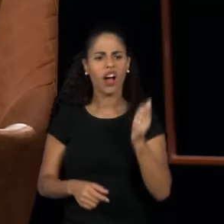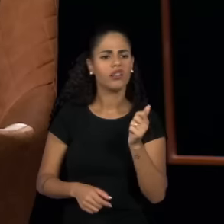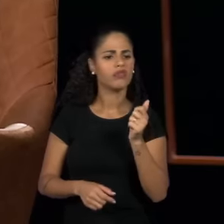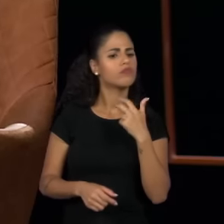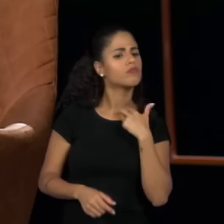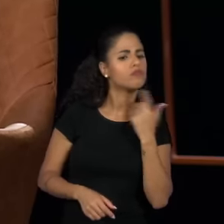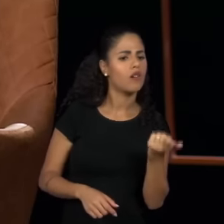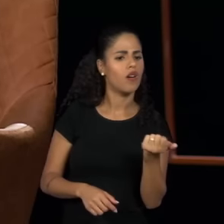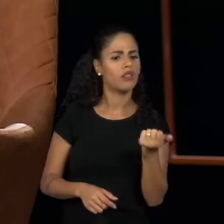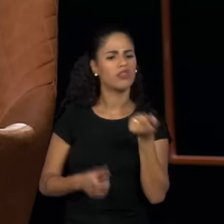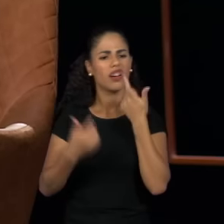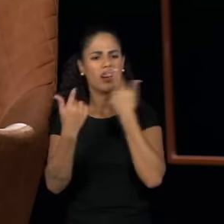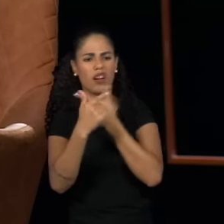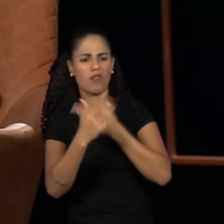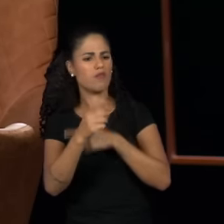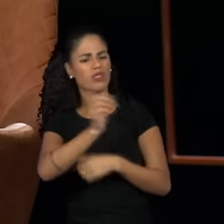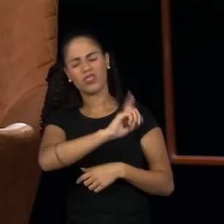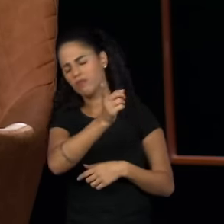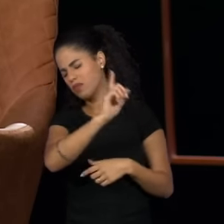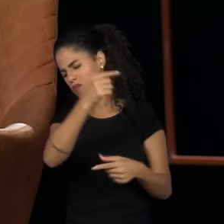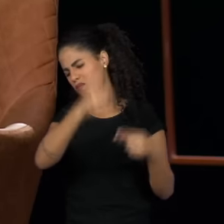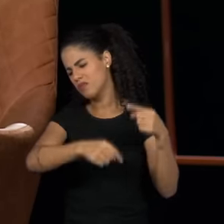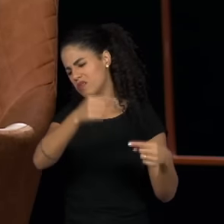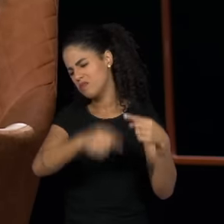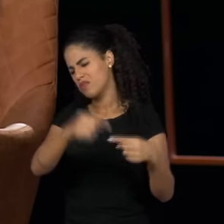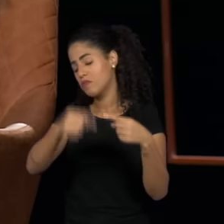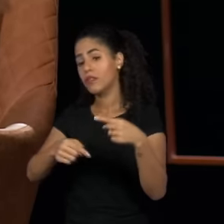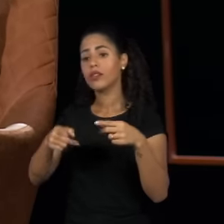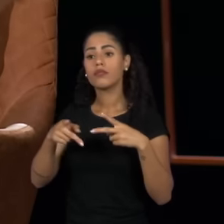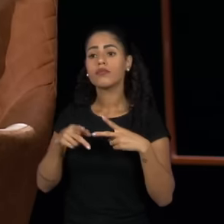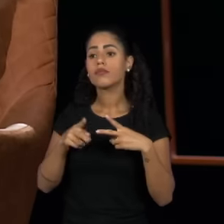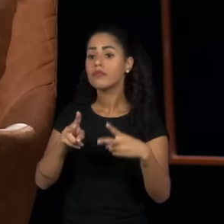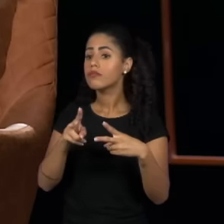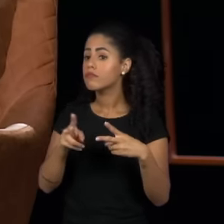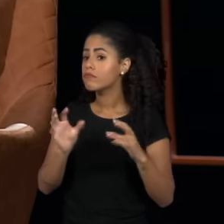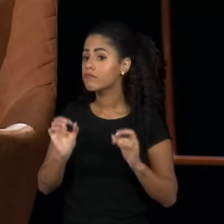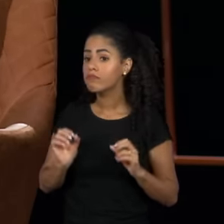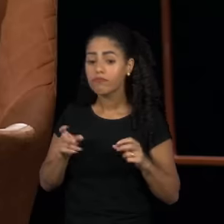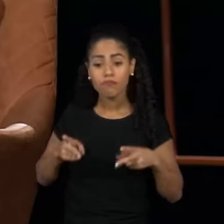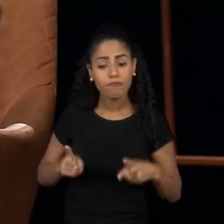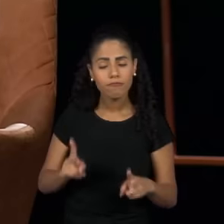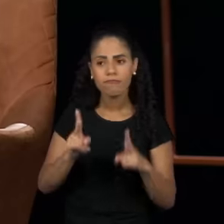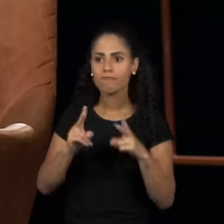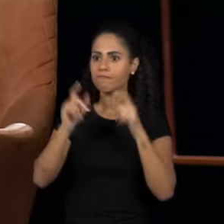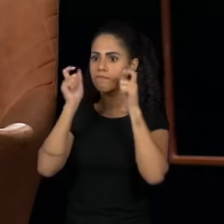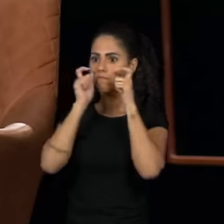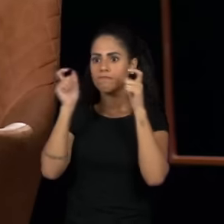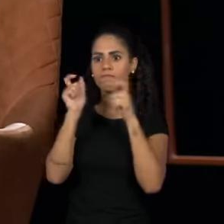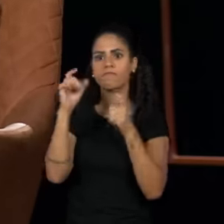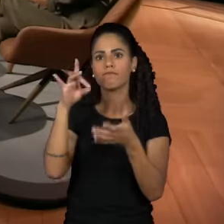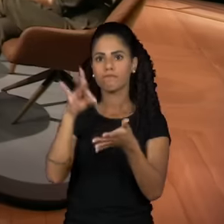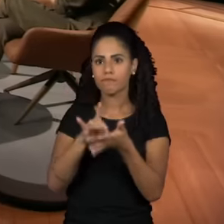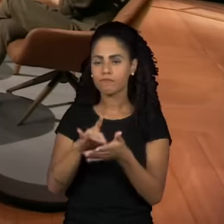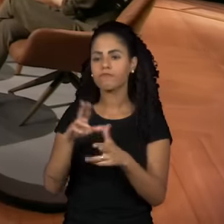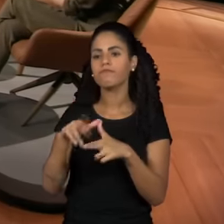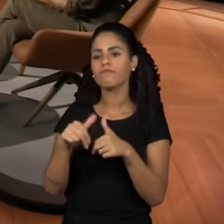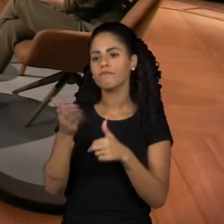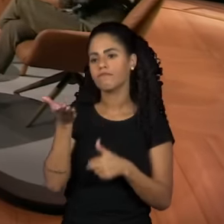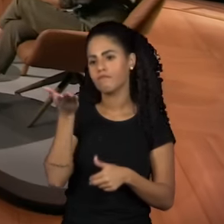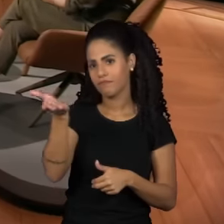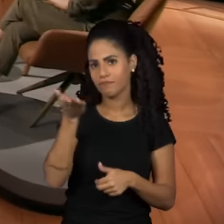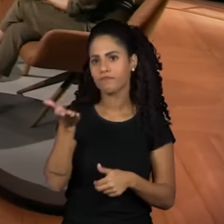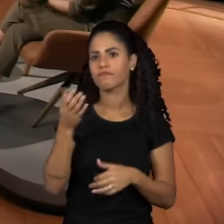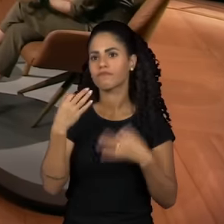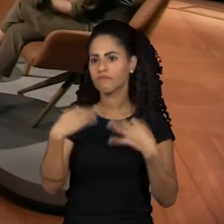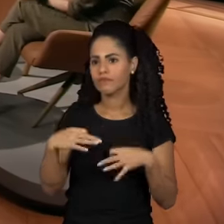tipo de comédia que talvez eu não queira. Não. Ela sabia exatamente o que eu estava construindo, era uma coisa impressionante, porque, pelo fato dela ser ter